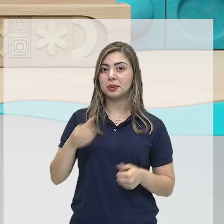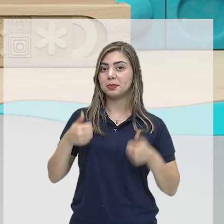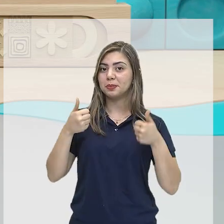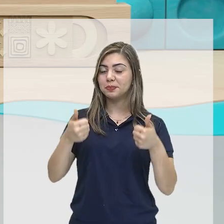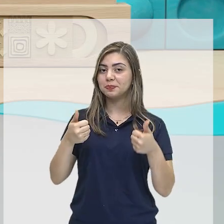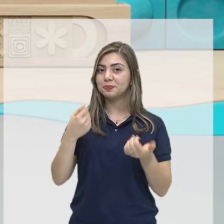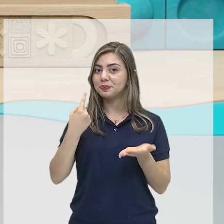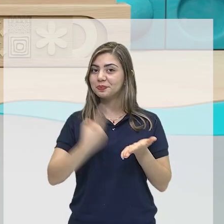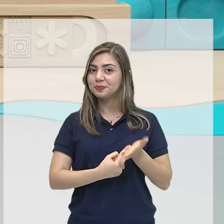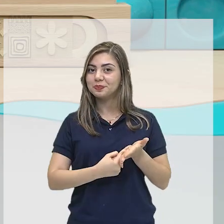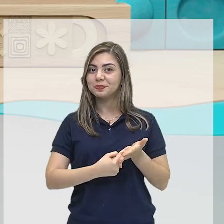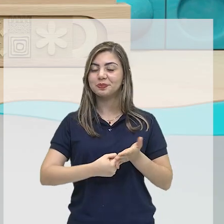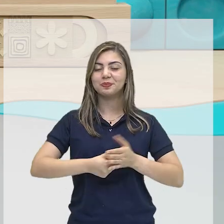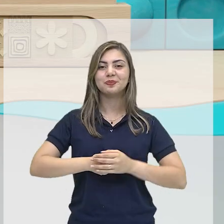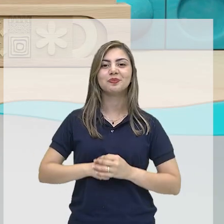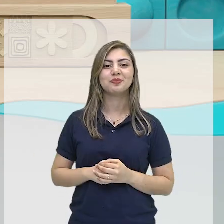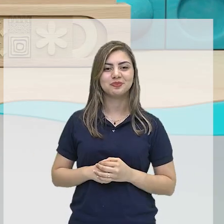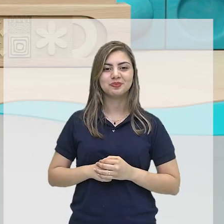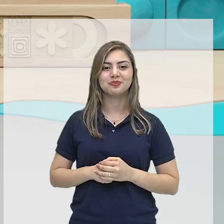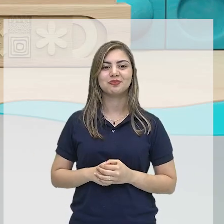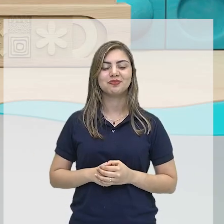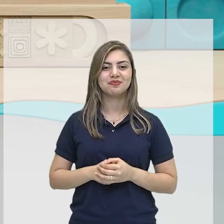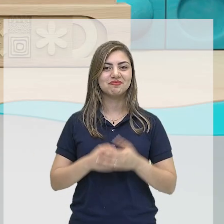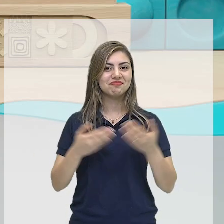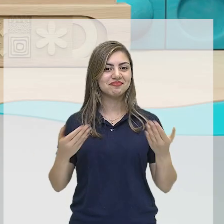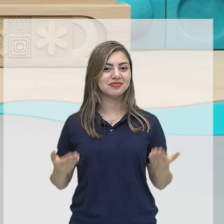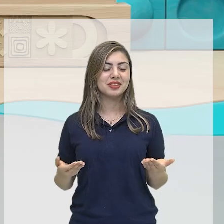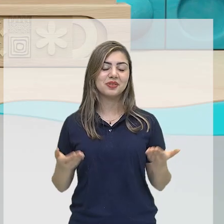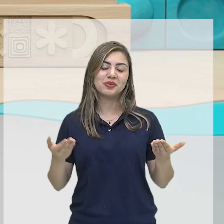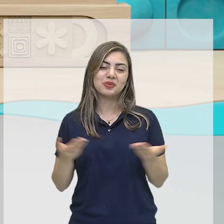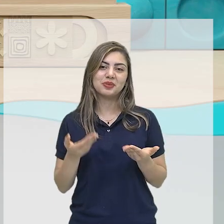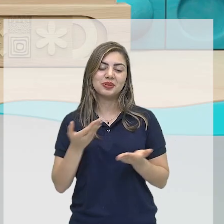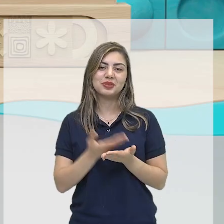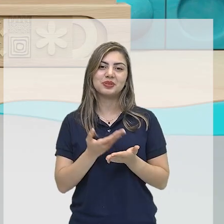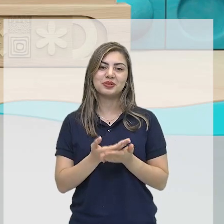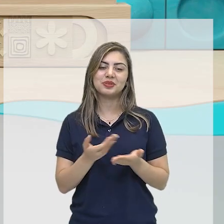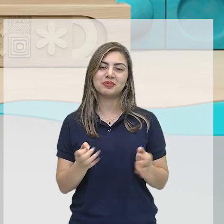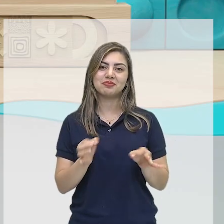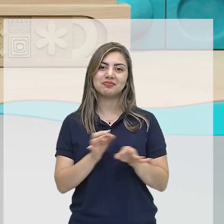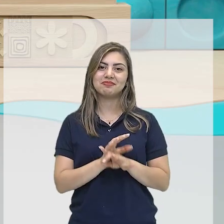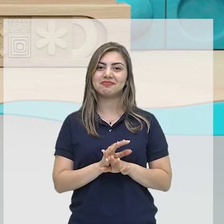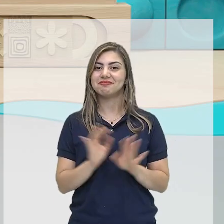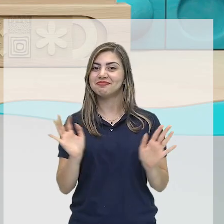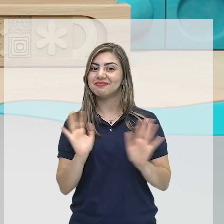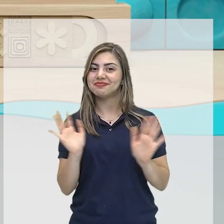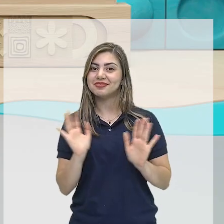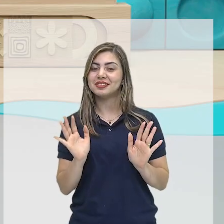desse momento, eu me despeço de vocês e espero vocês numa próxima oportunidade.